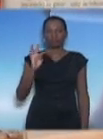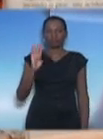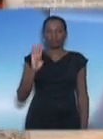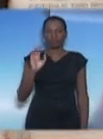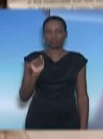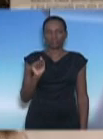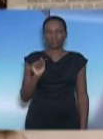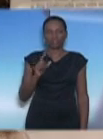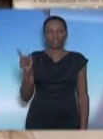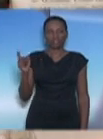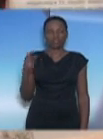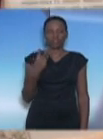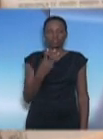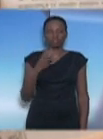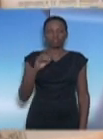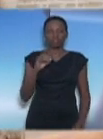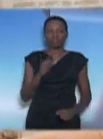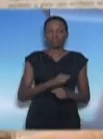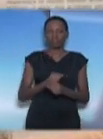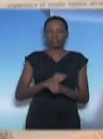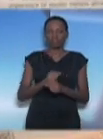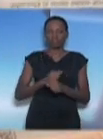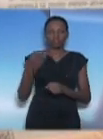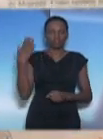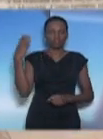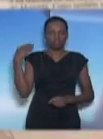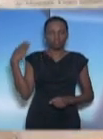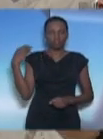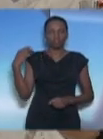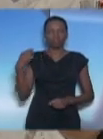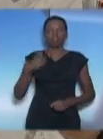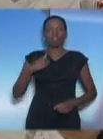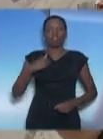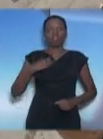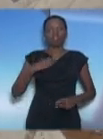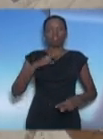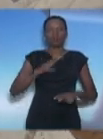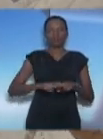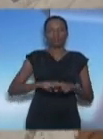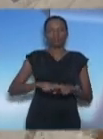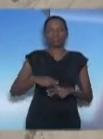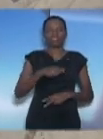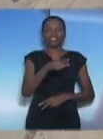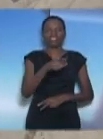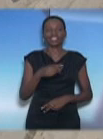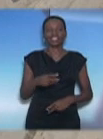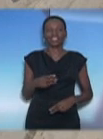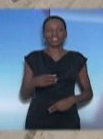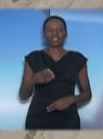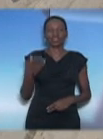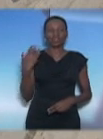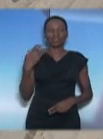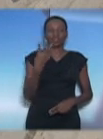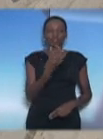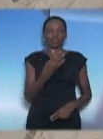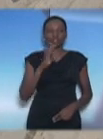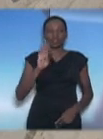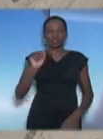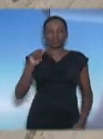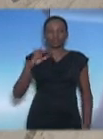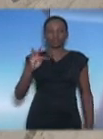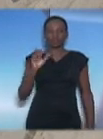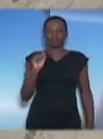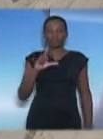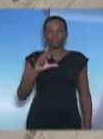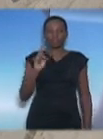atrás, 30 anos atrás, esse indivíduo já havia sido preso por mim mesmo. Quando eu era tenente, jovem tenente no 4º Batalhão, ali na região